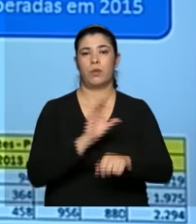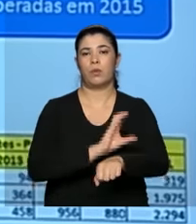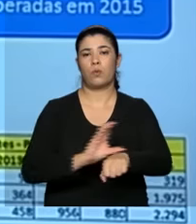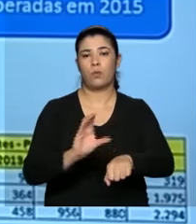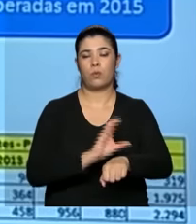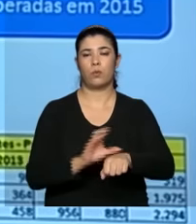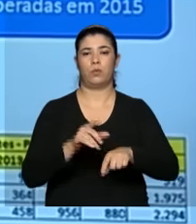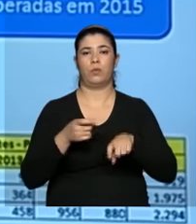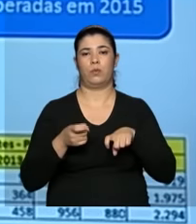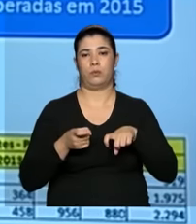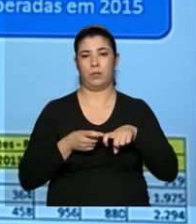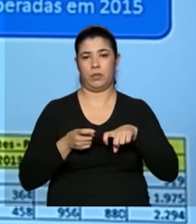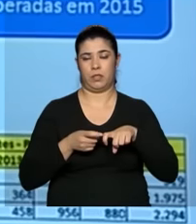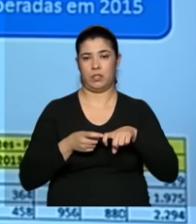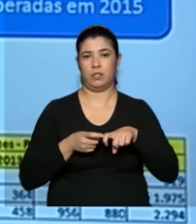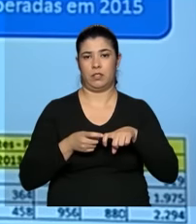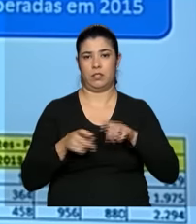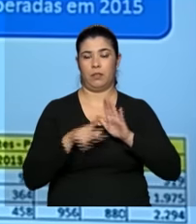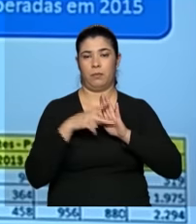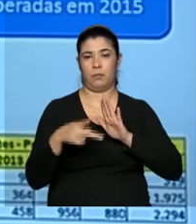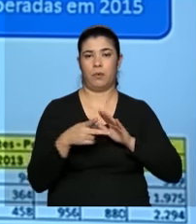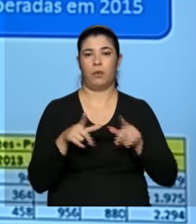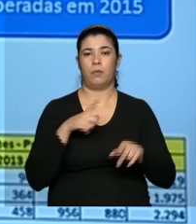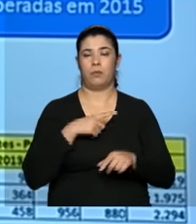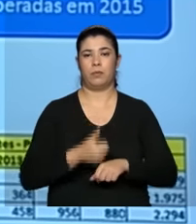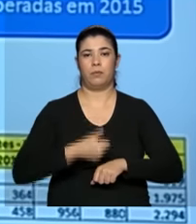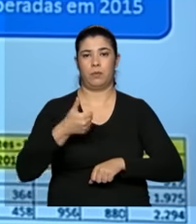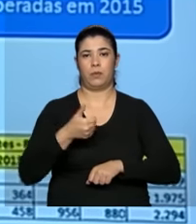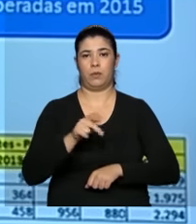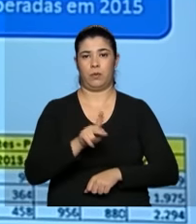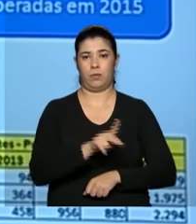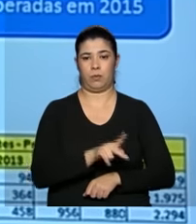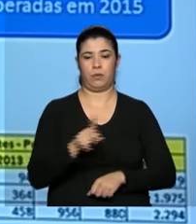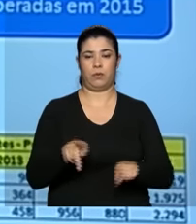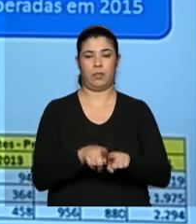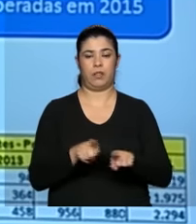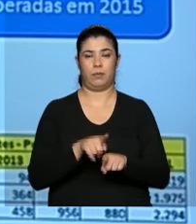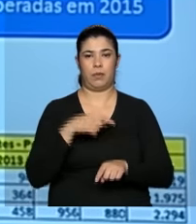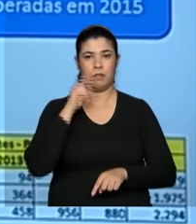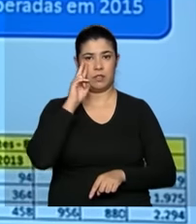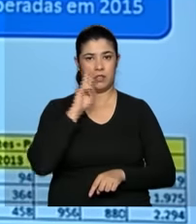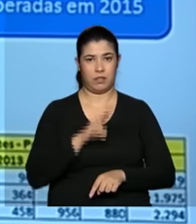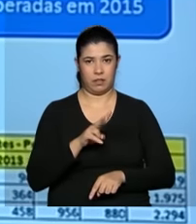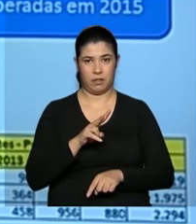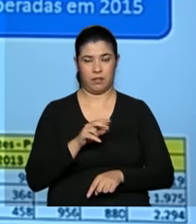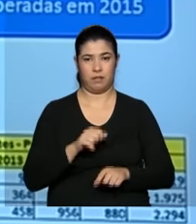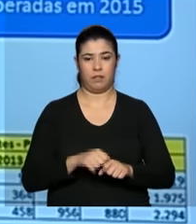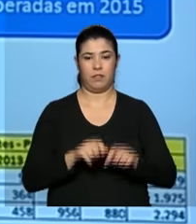cursos de medicina por ela criados, vocês têm essa tabela que indica que